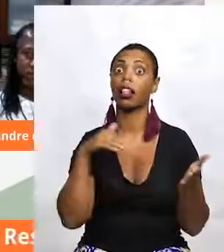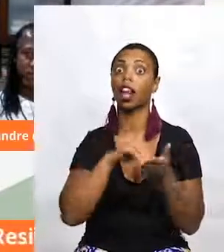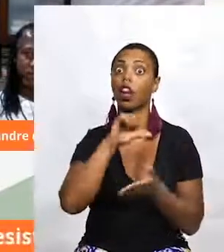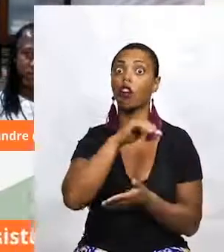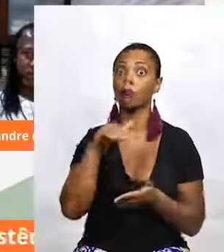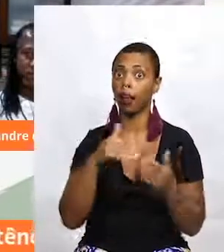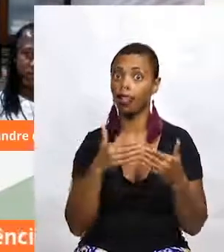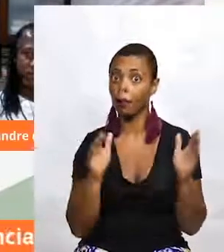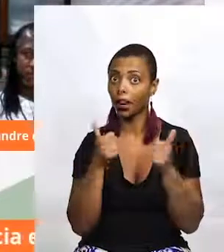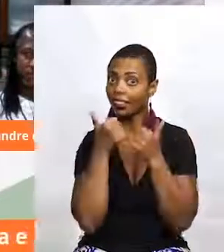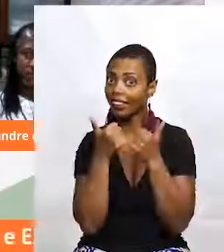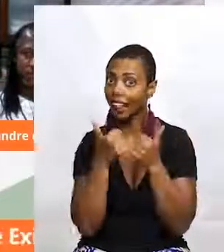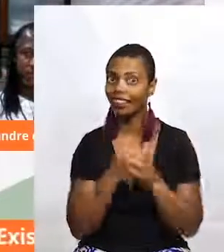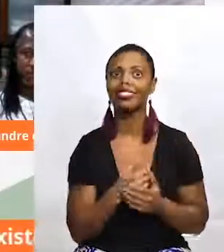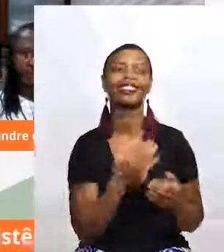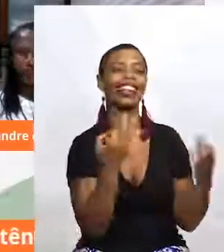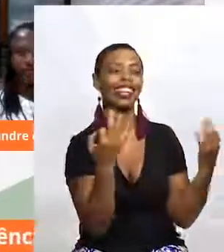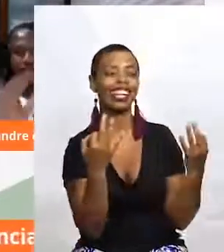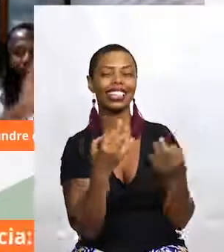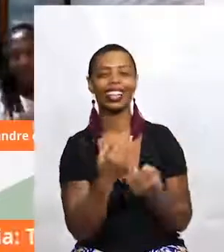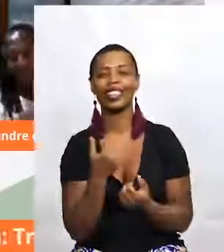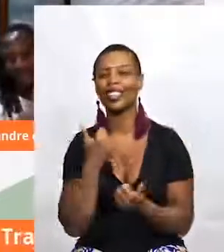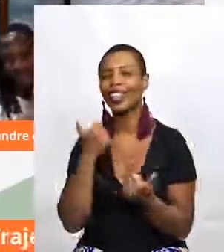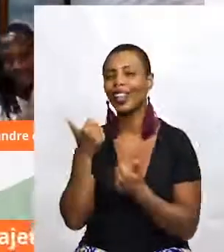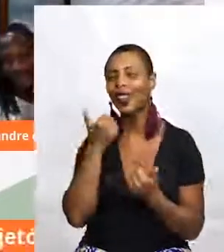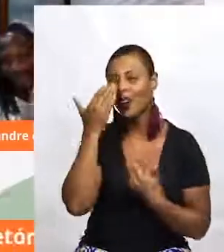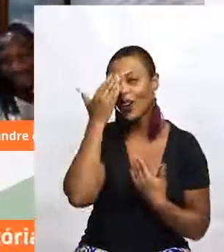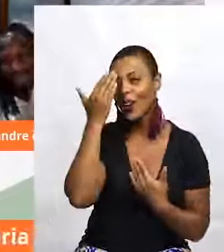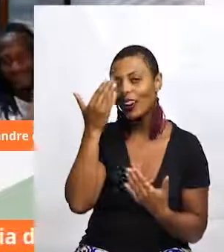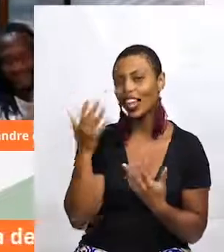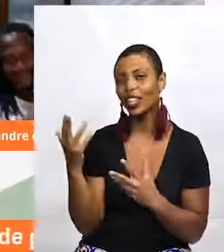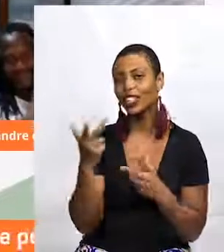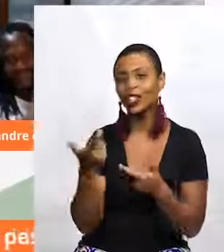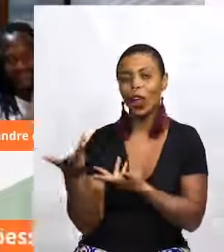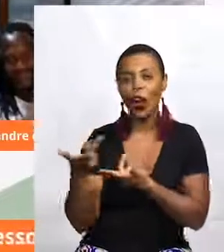viu? Exatamente. É isso. Muito obrigada aos